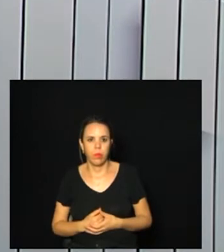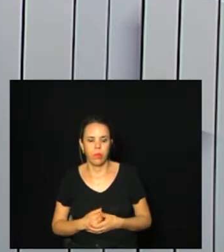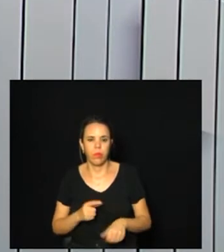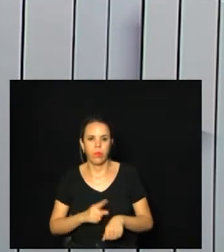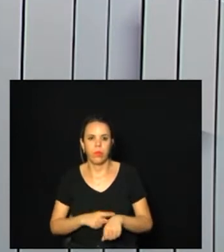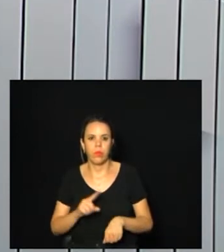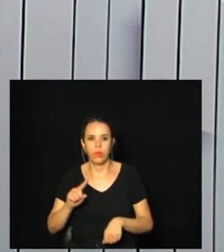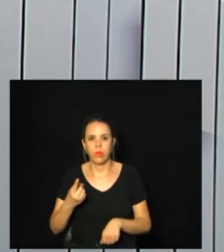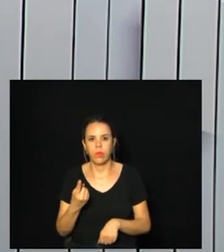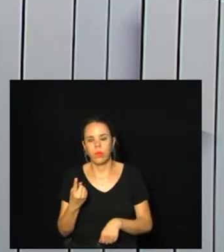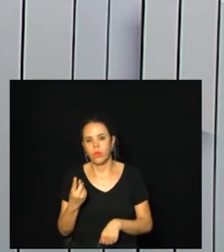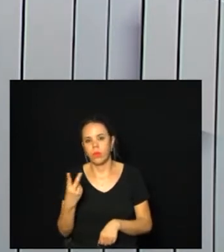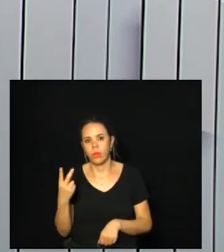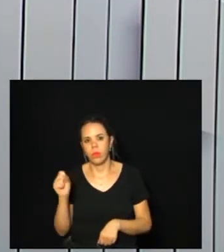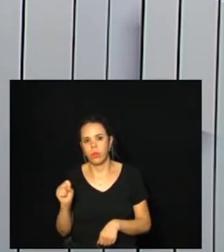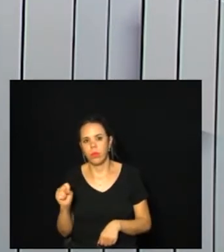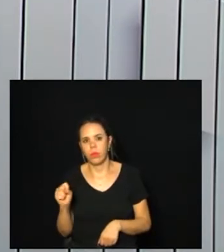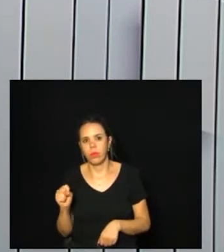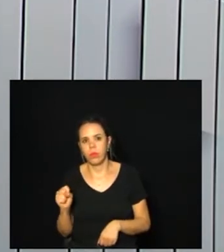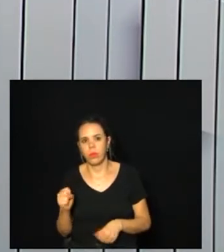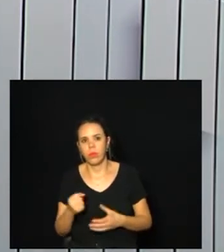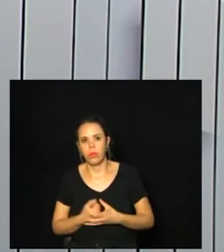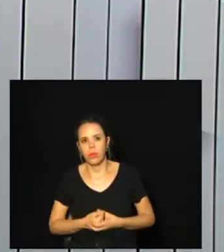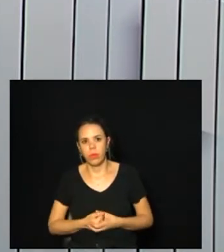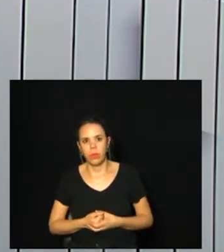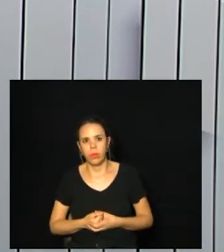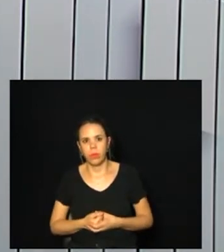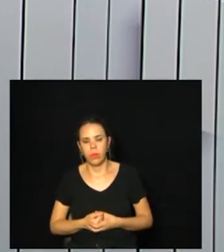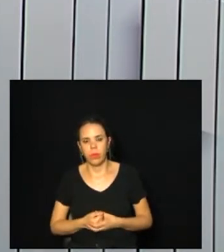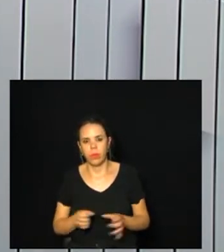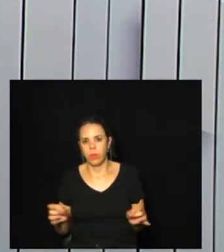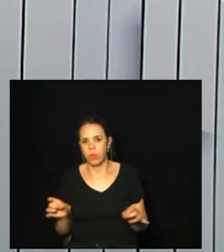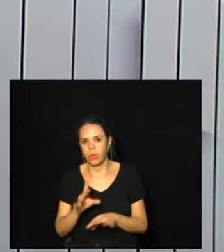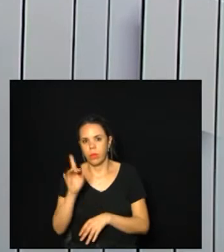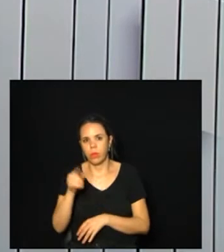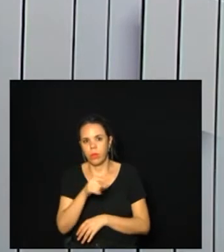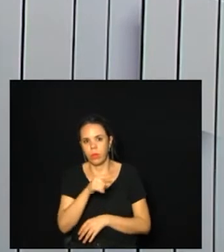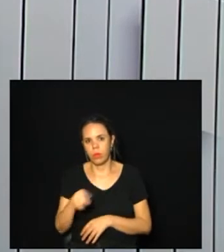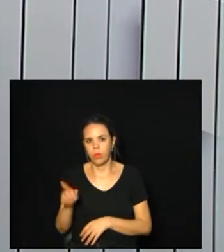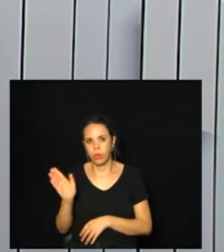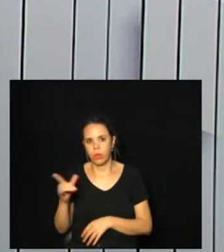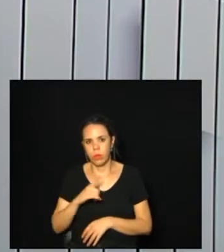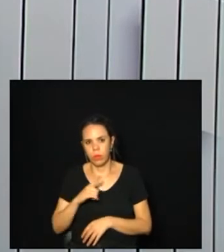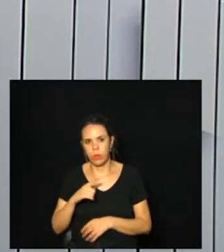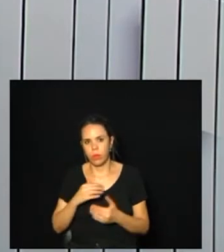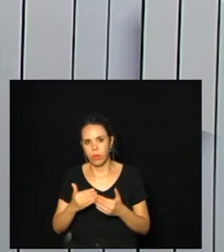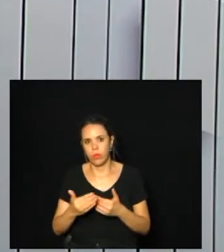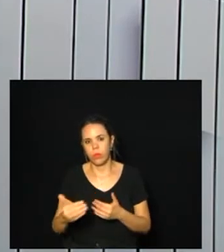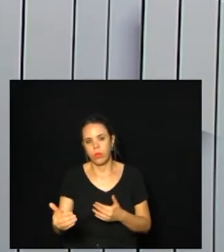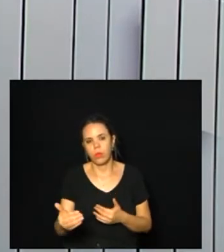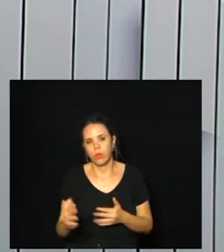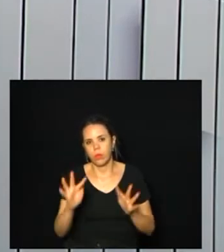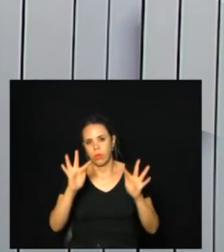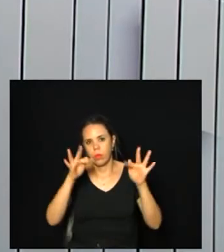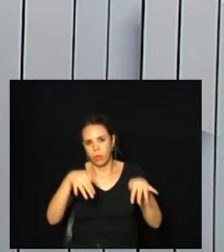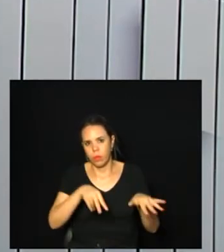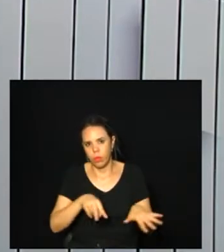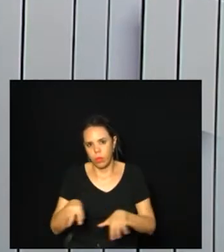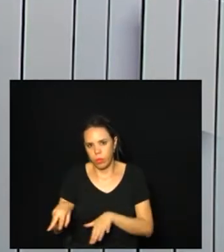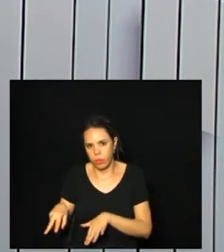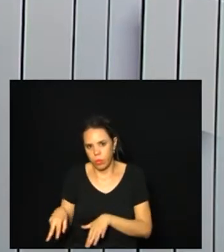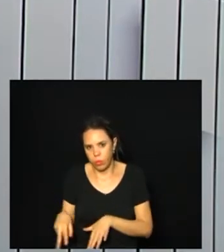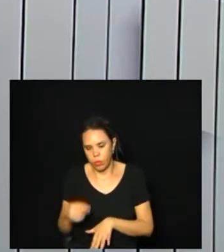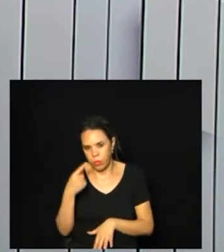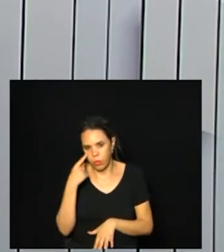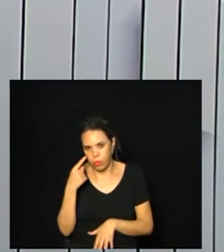horário, 1h28. Bom, nem bem acabou o feriado e já temos pela frente um fim de semana. E olha